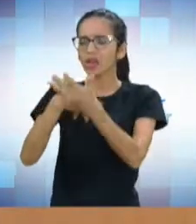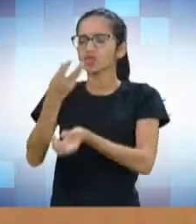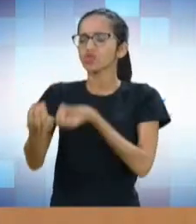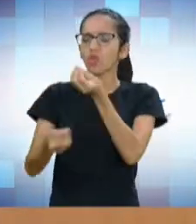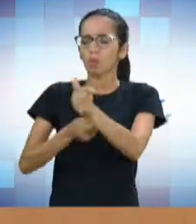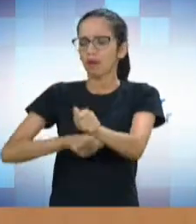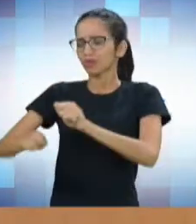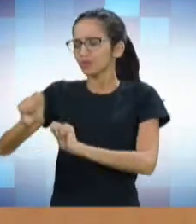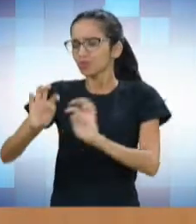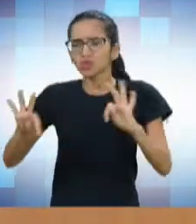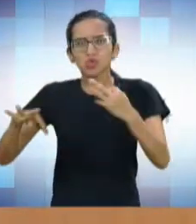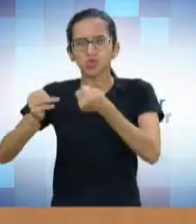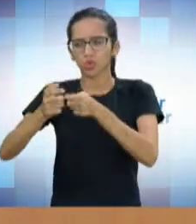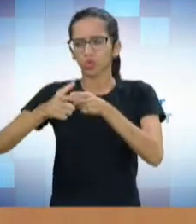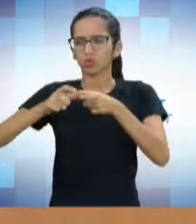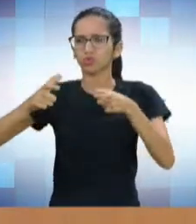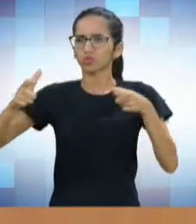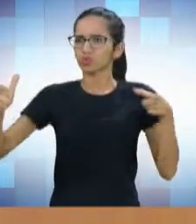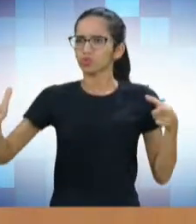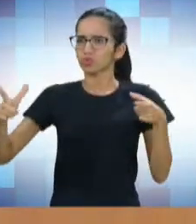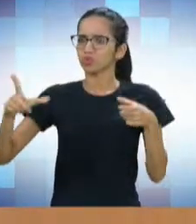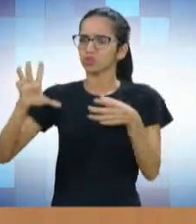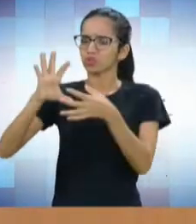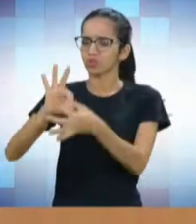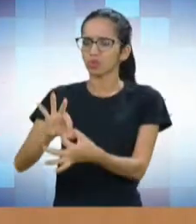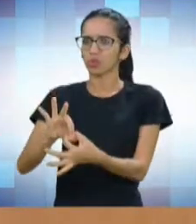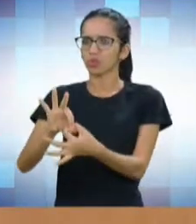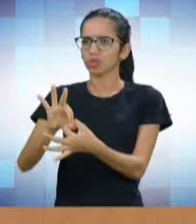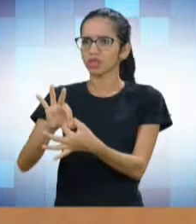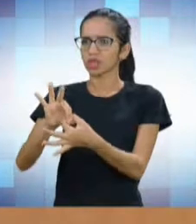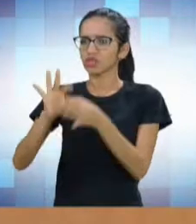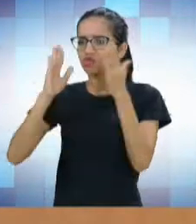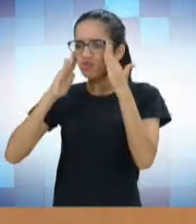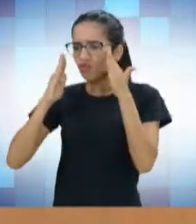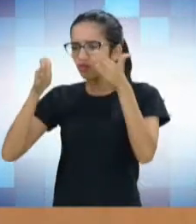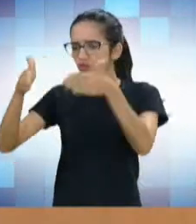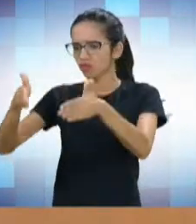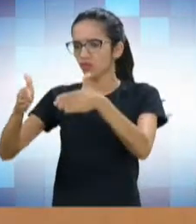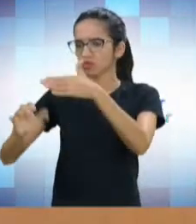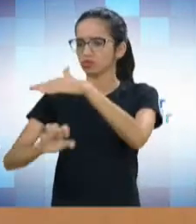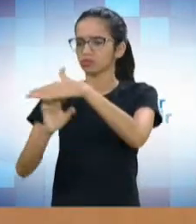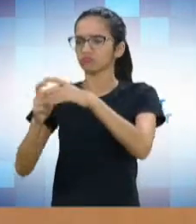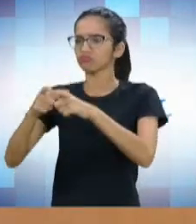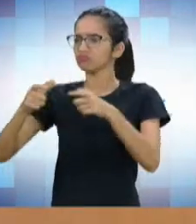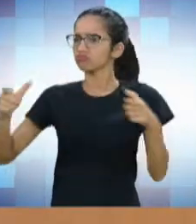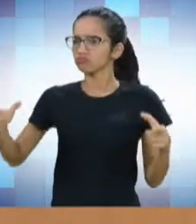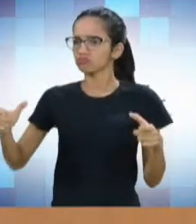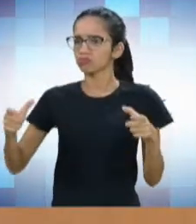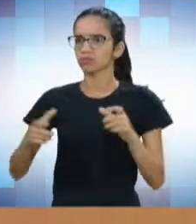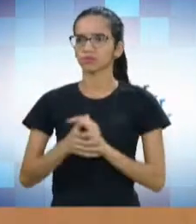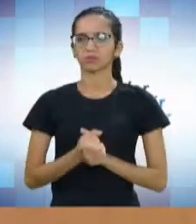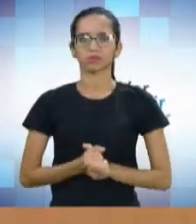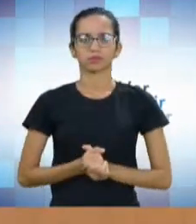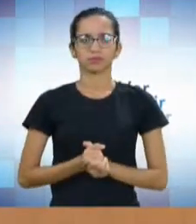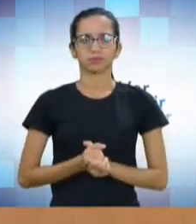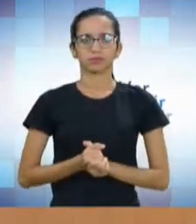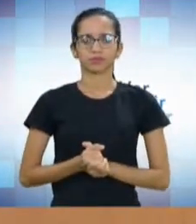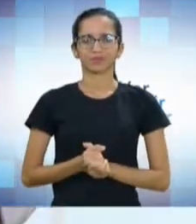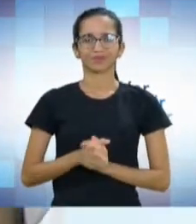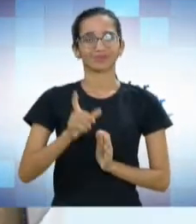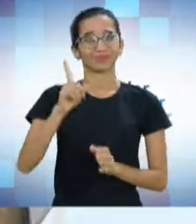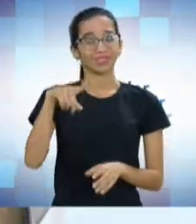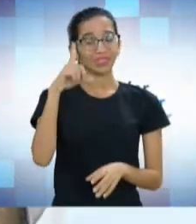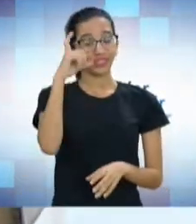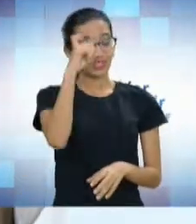toda essa estrutura dentro de uma visão empreendedora já é difícil mas é